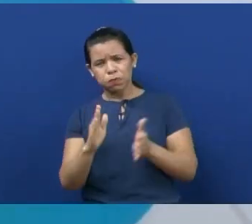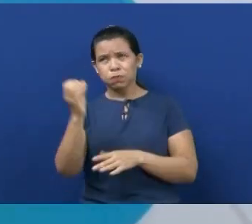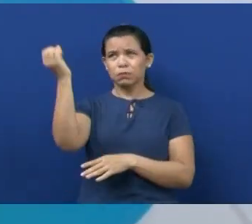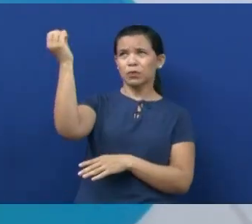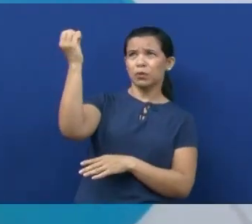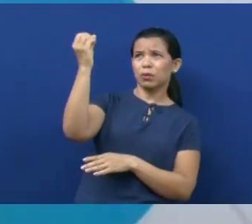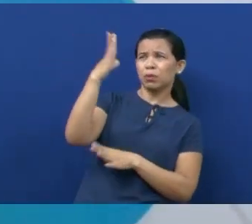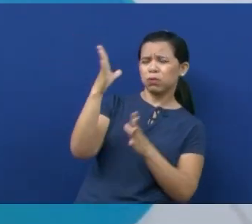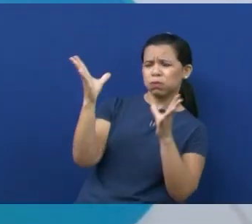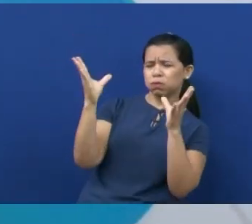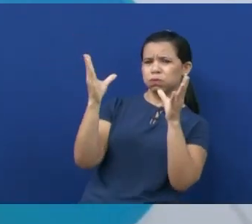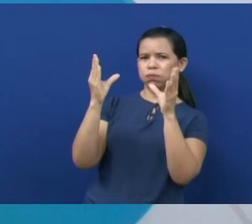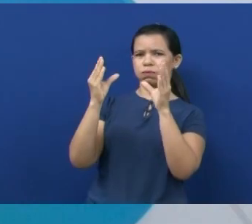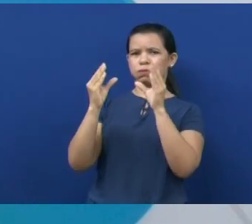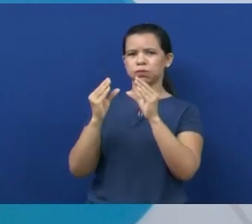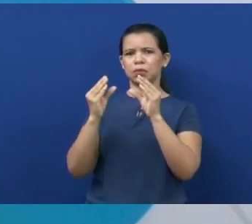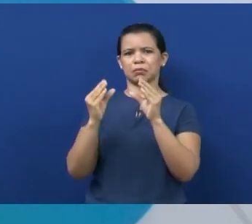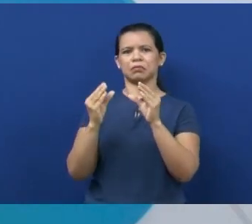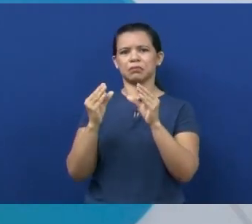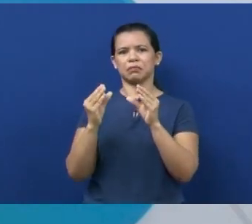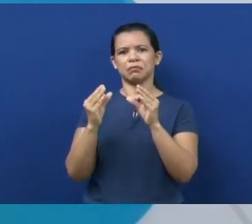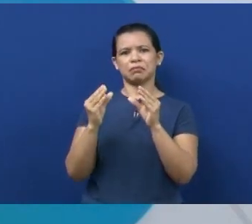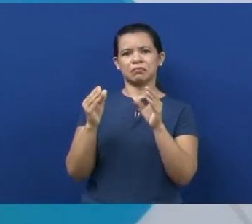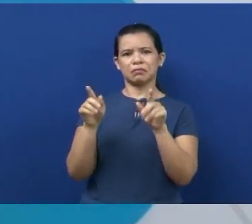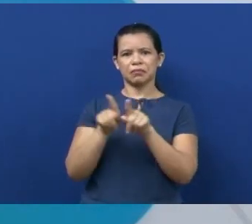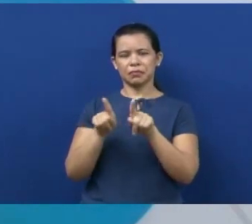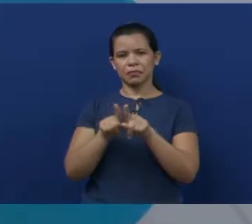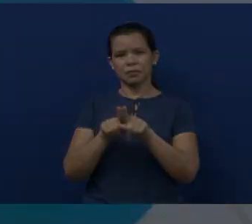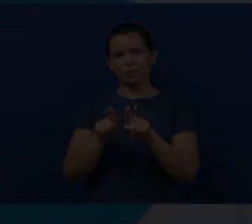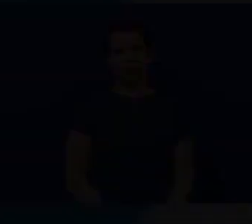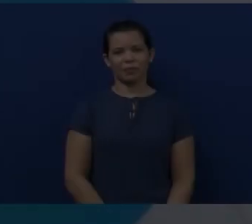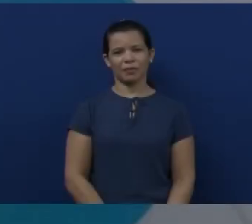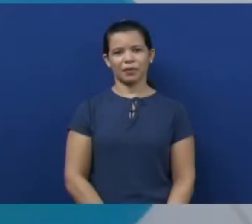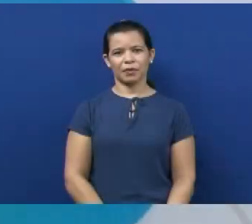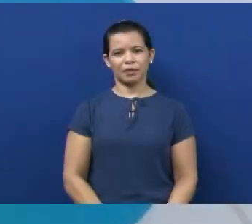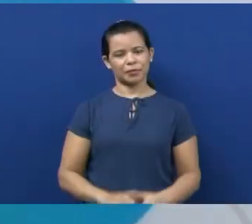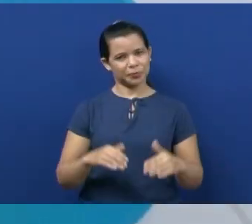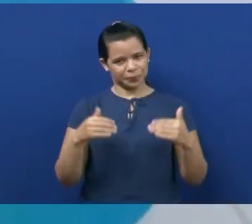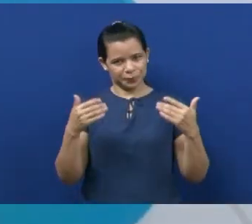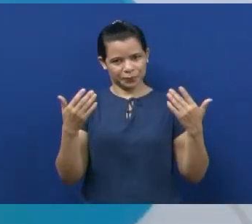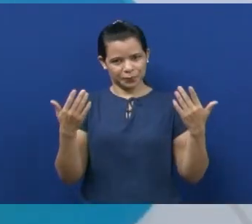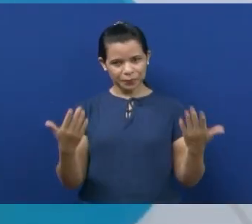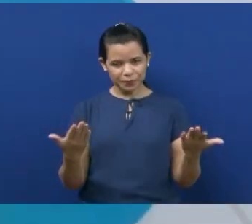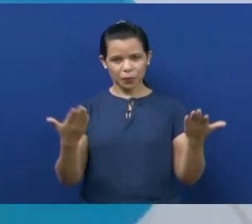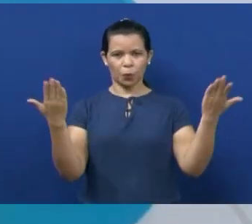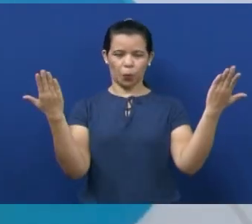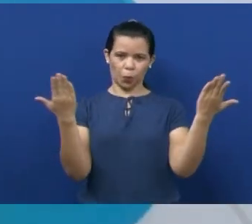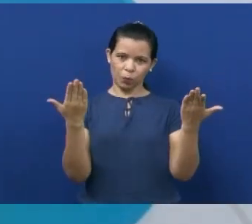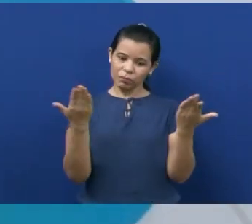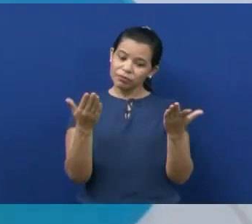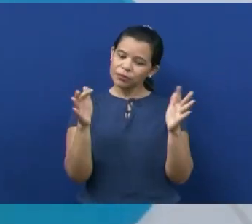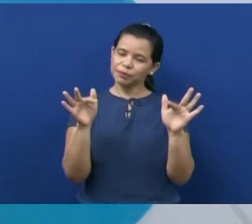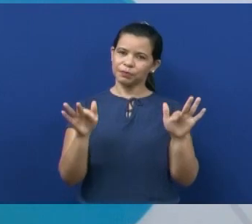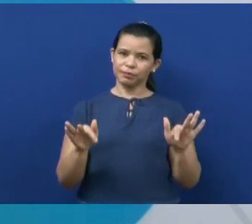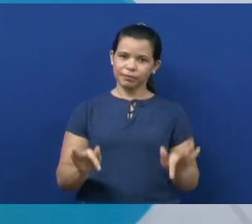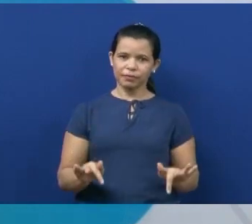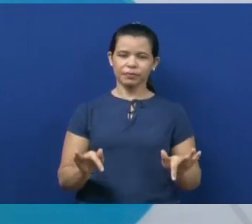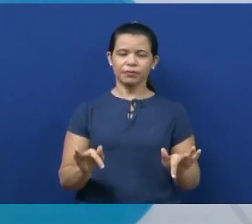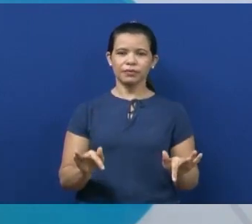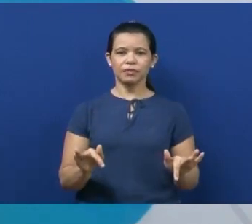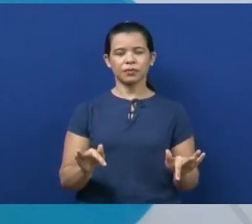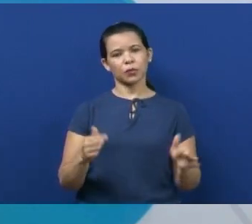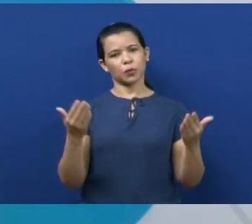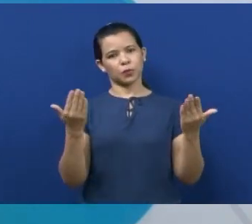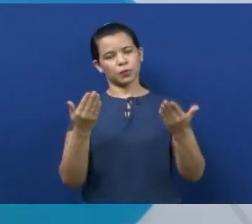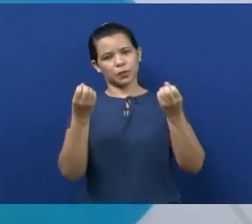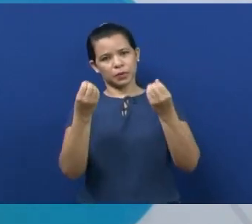de sombra, né, e de qualidade pictórica que vocês podem ver. Gente, hoje nós ficamos por aqui. Falamos